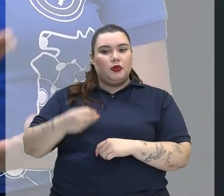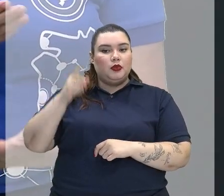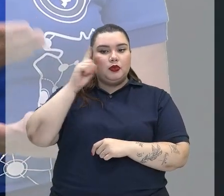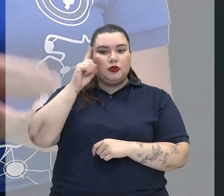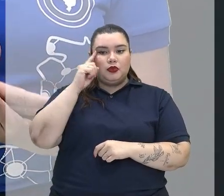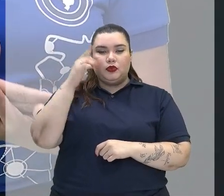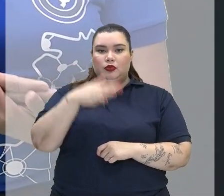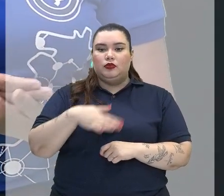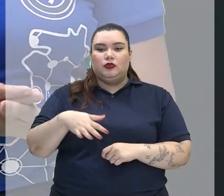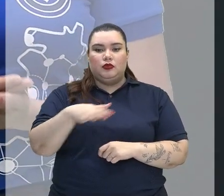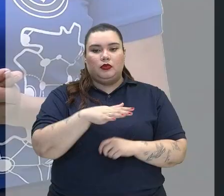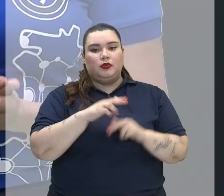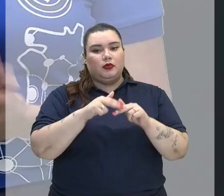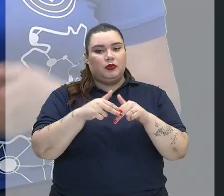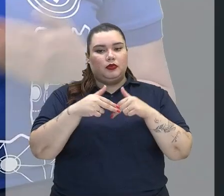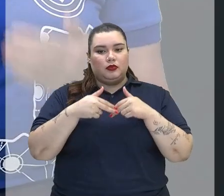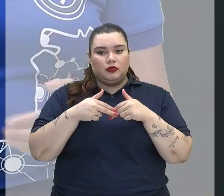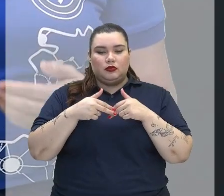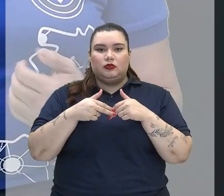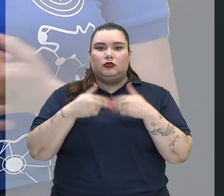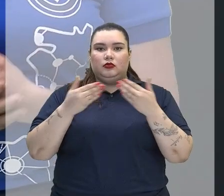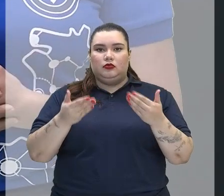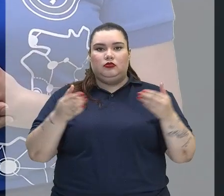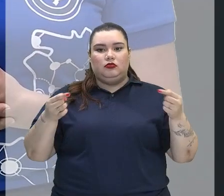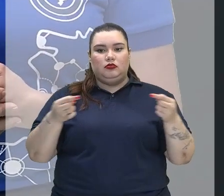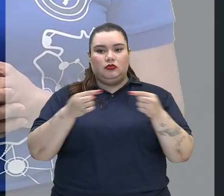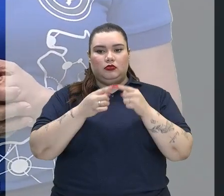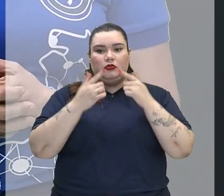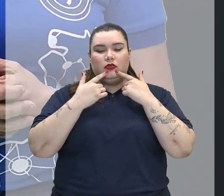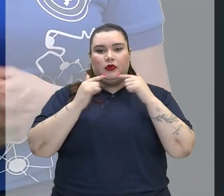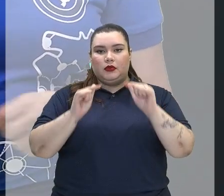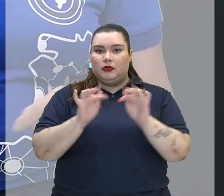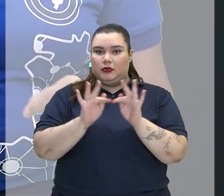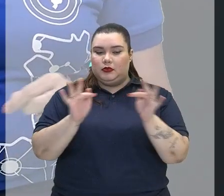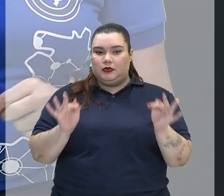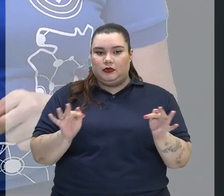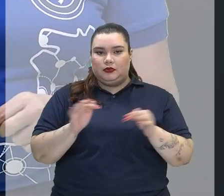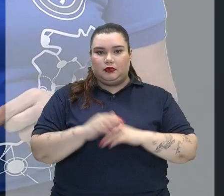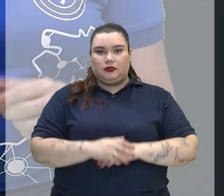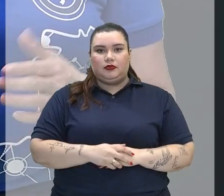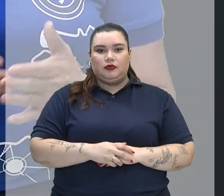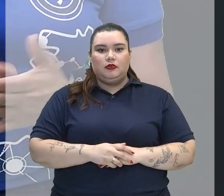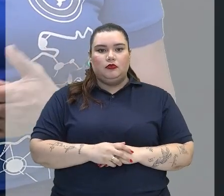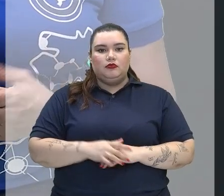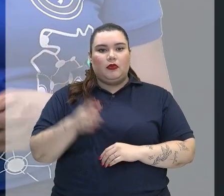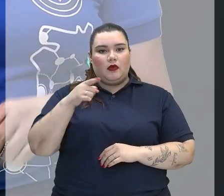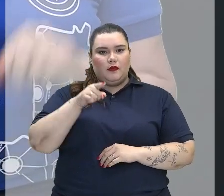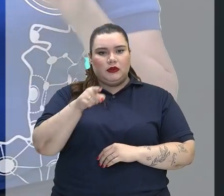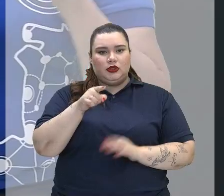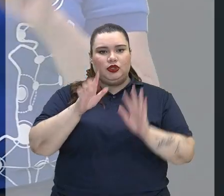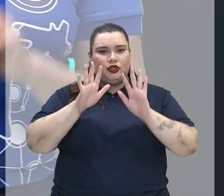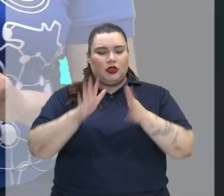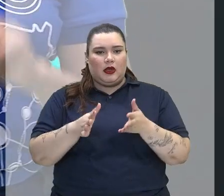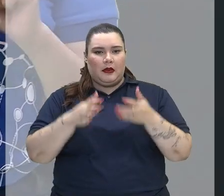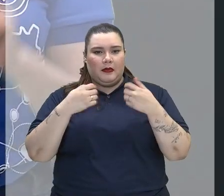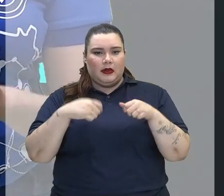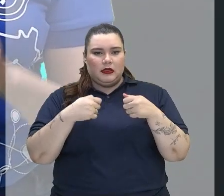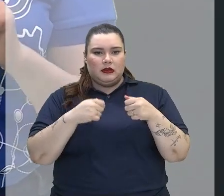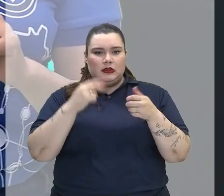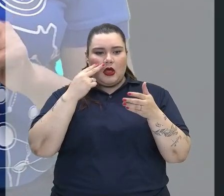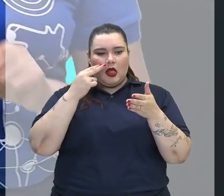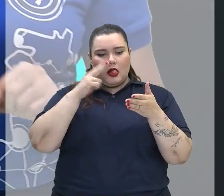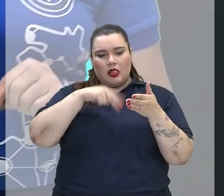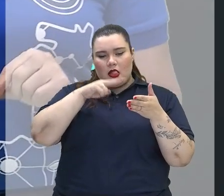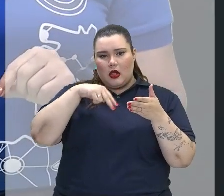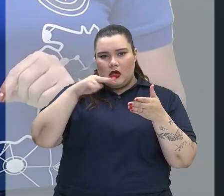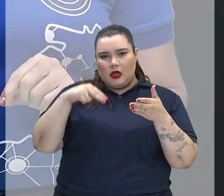meio. Então, por isso, a opção pela linguagem simples. Você já teve que ler